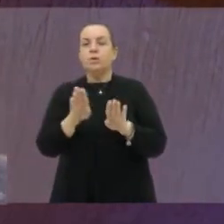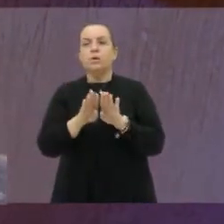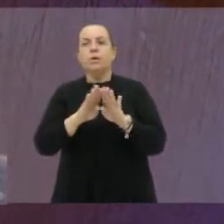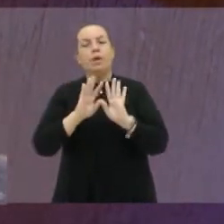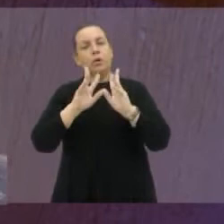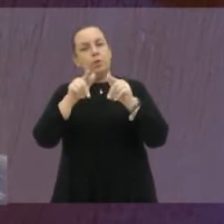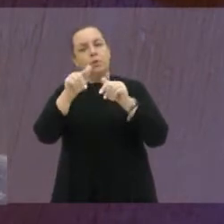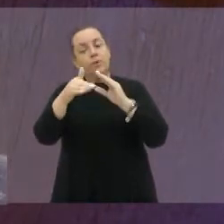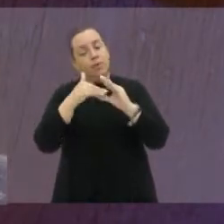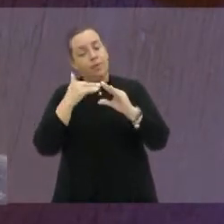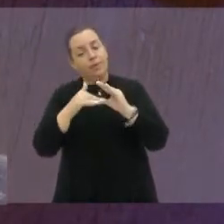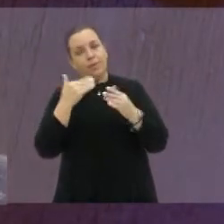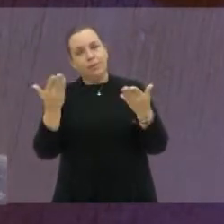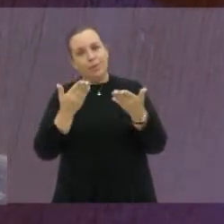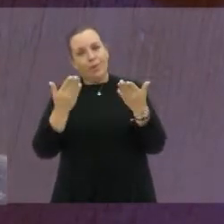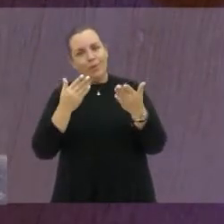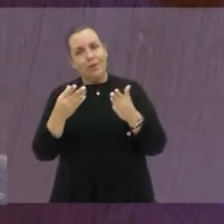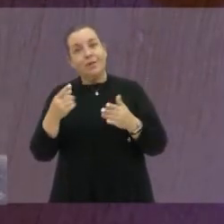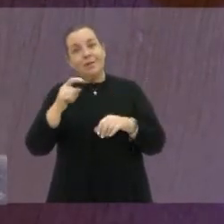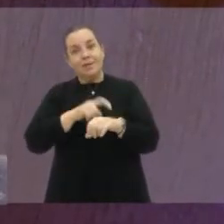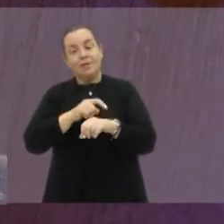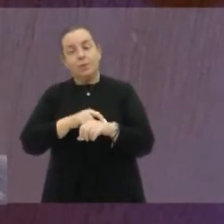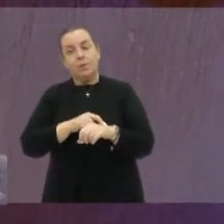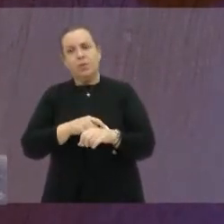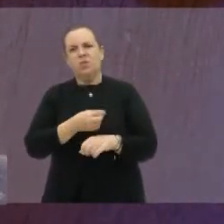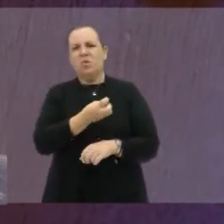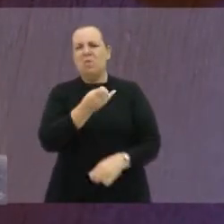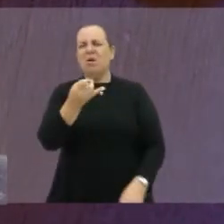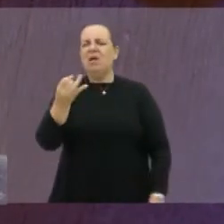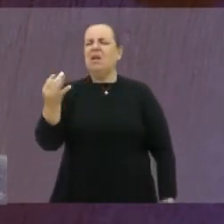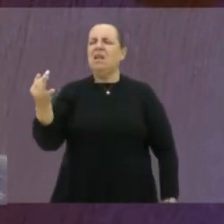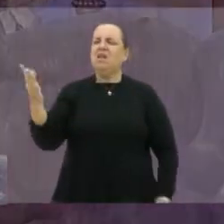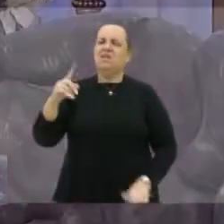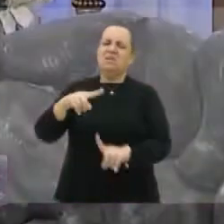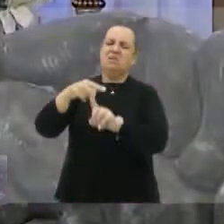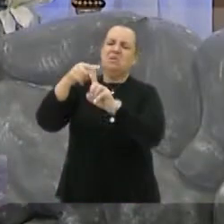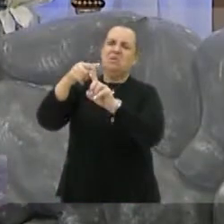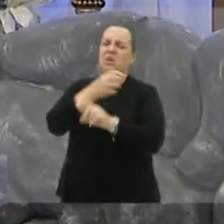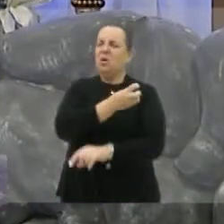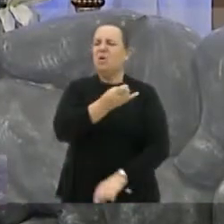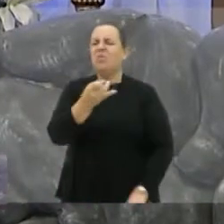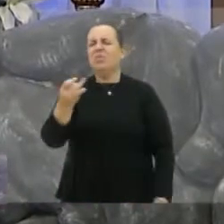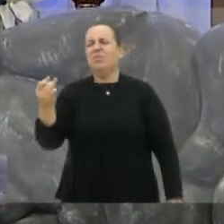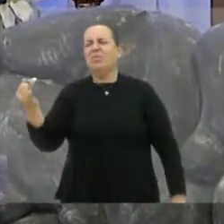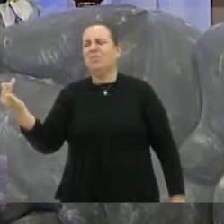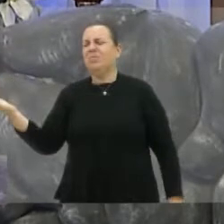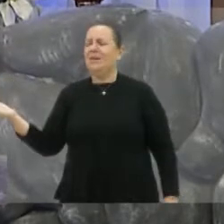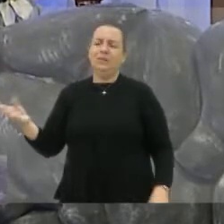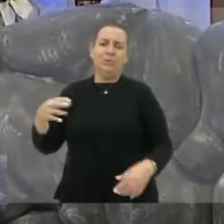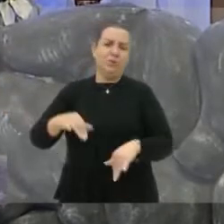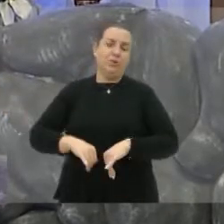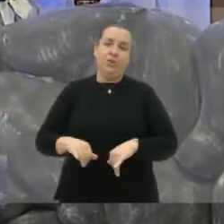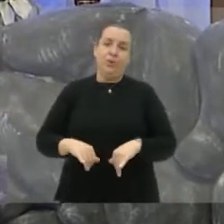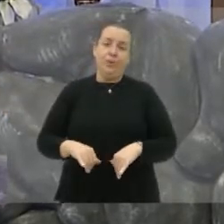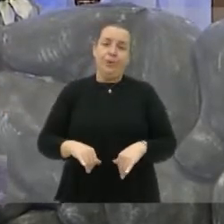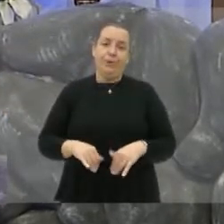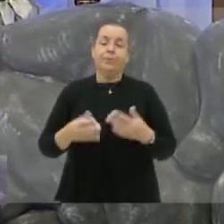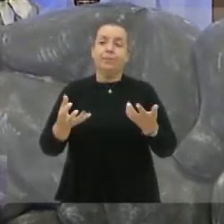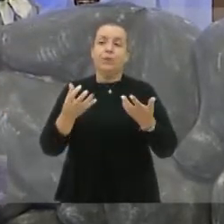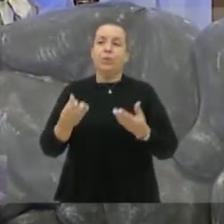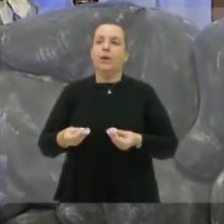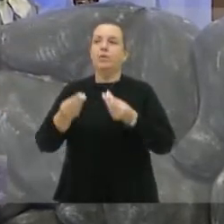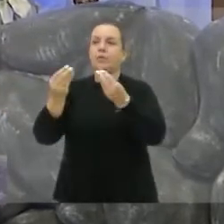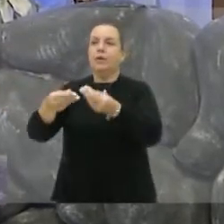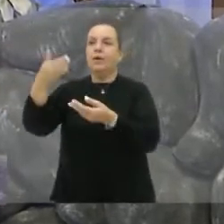nesse momento. Quantas cruzes, quantos sofrimentos eu quero colocar diante de Jesus,